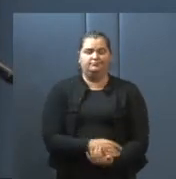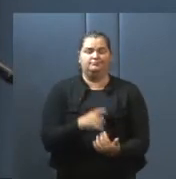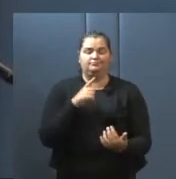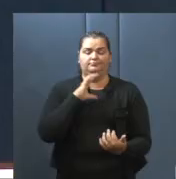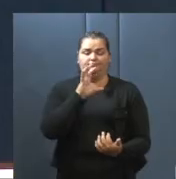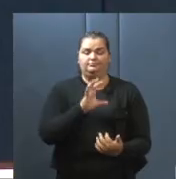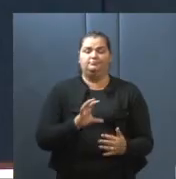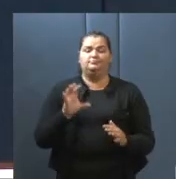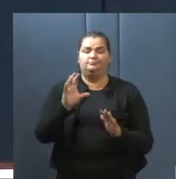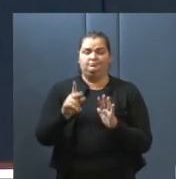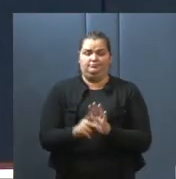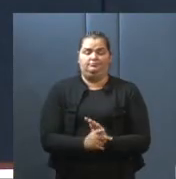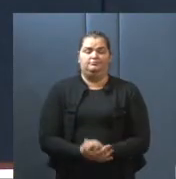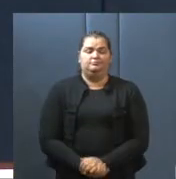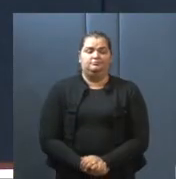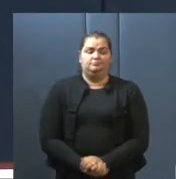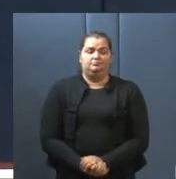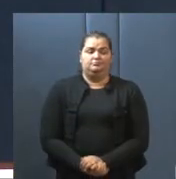colocado na mesa